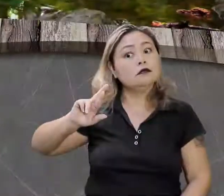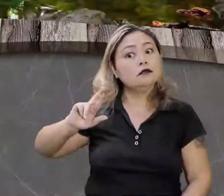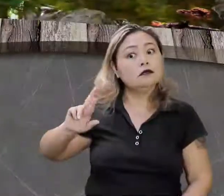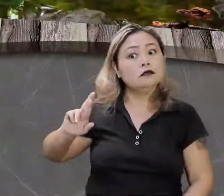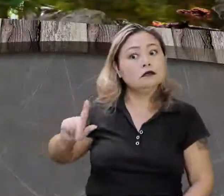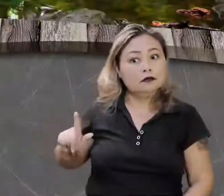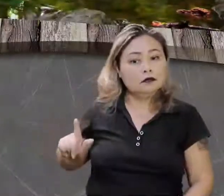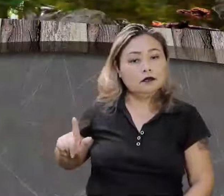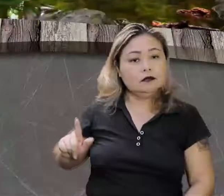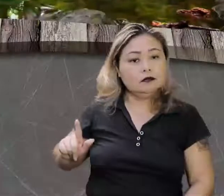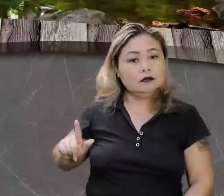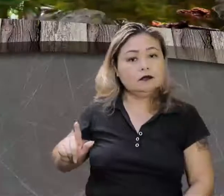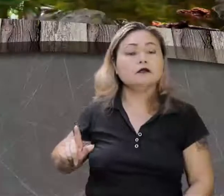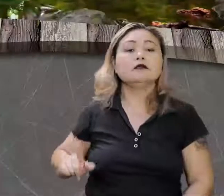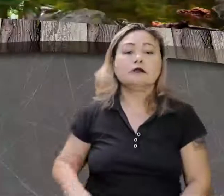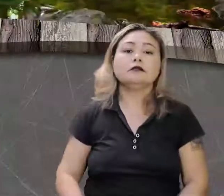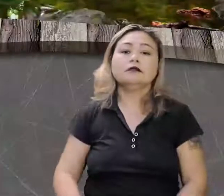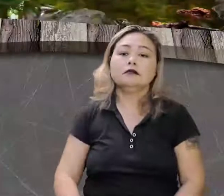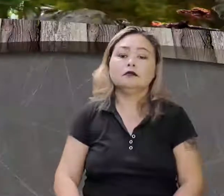diferente.